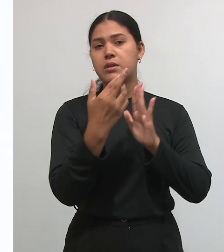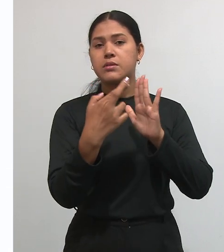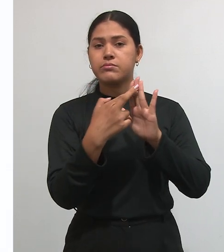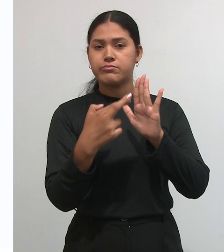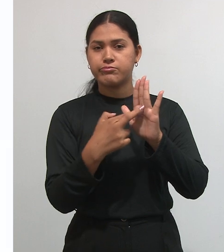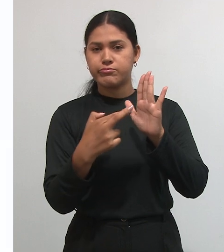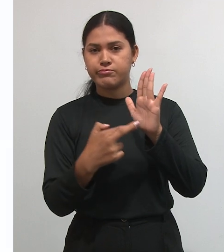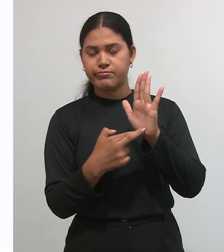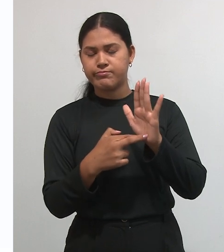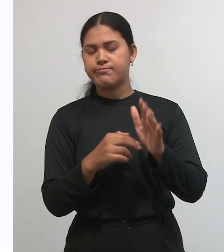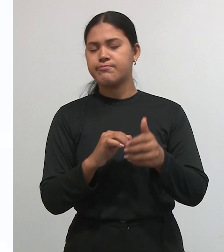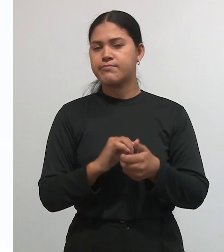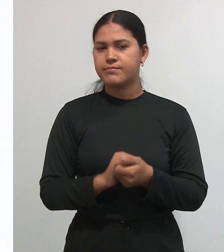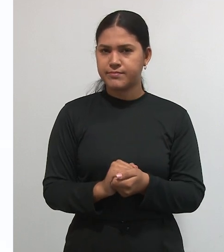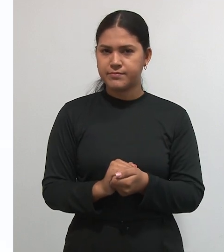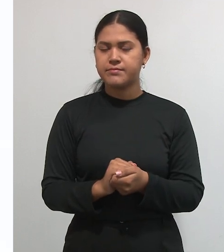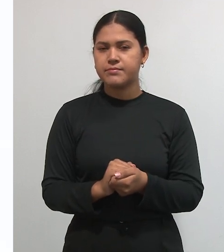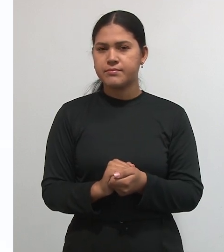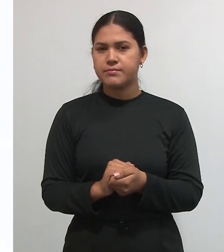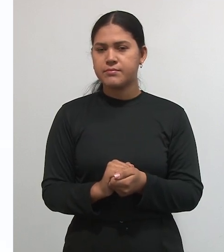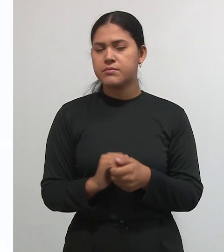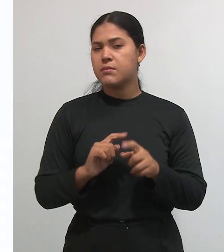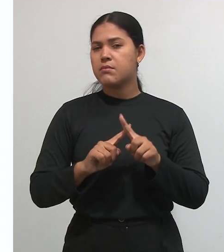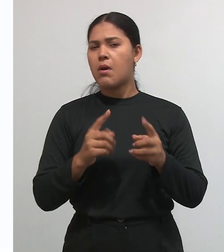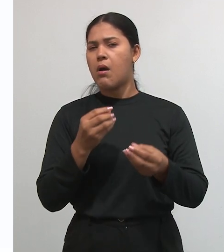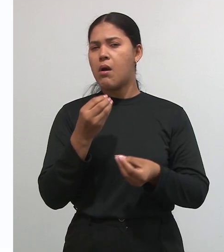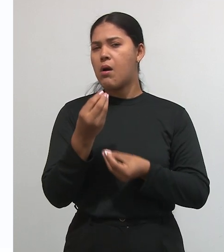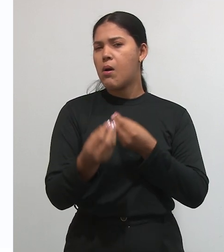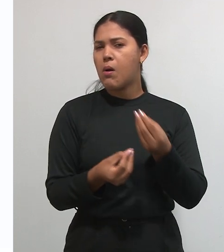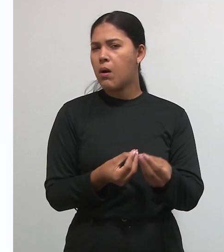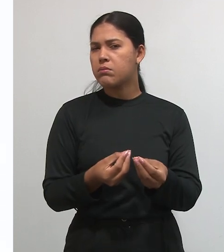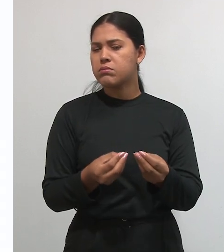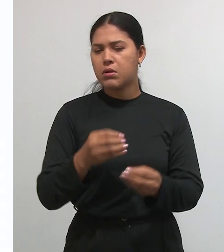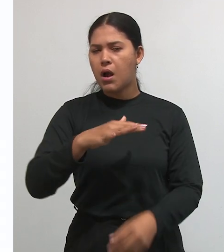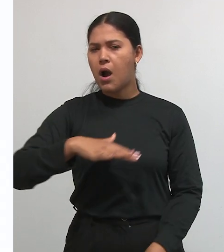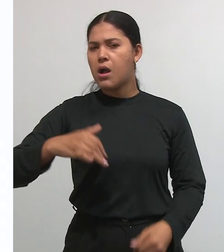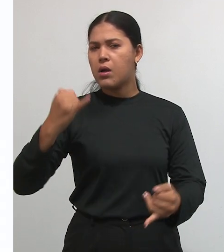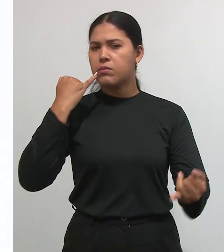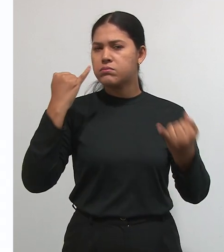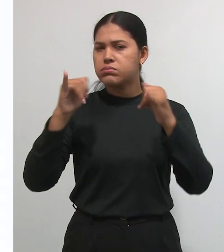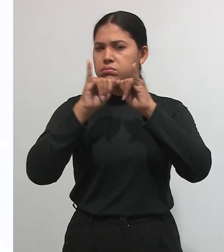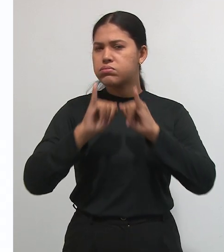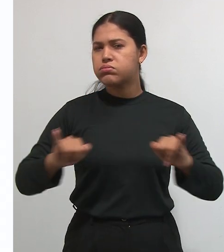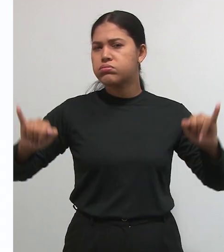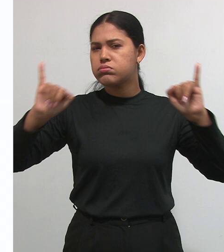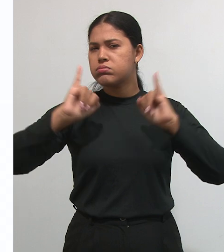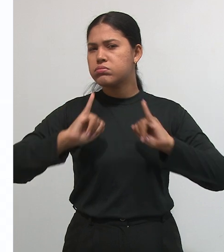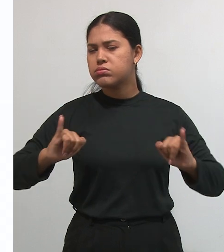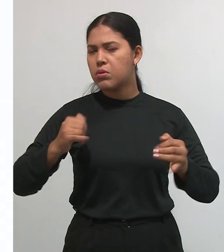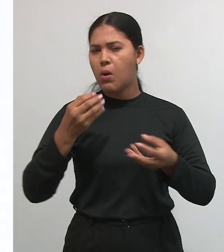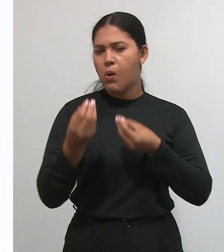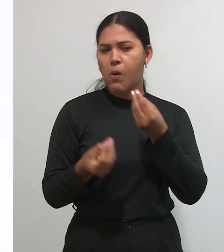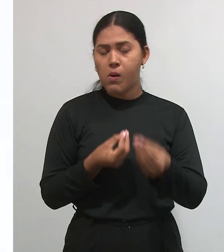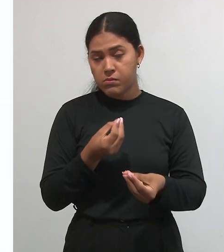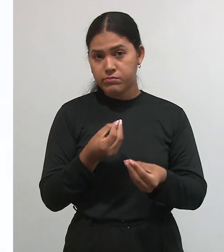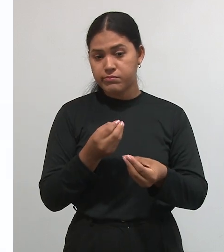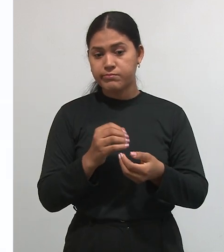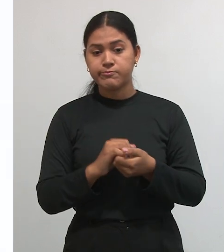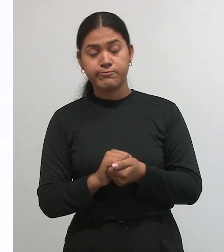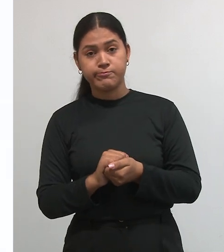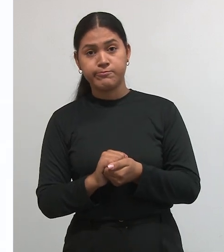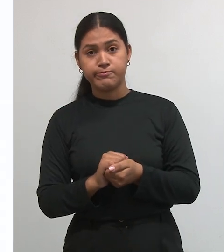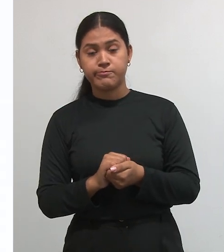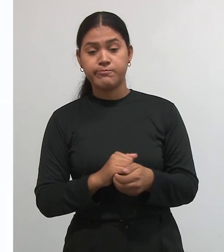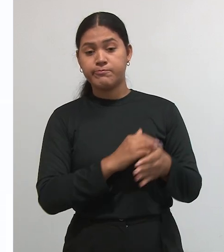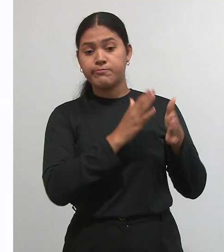normas. Como que funciona o sistema de informação contábil? A gente pode ver aqui os atos ou fatos